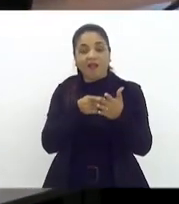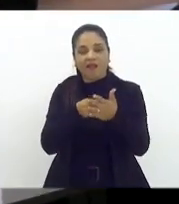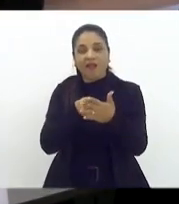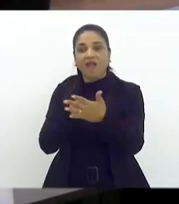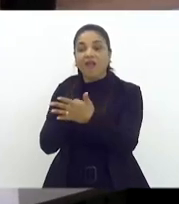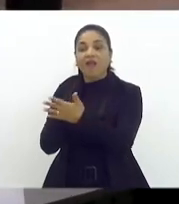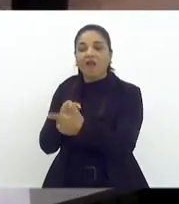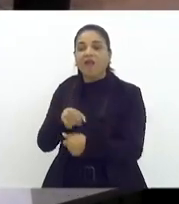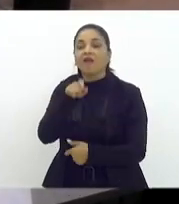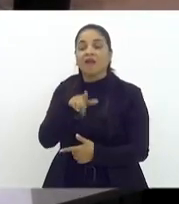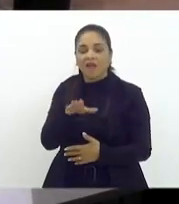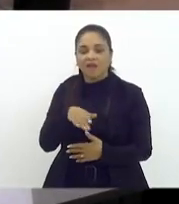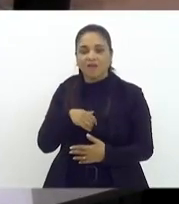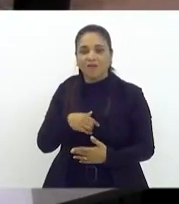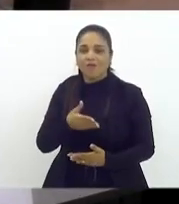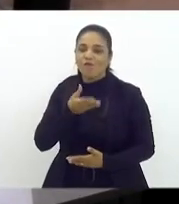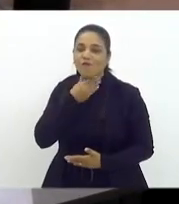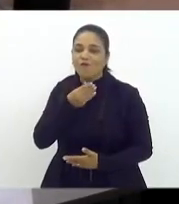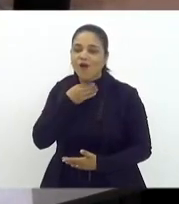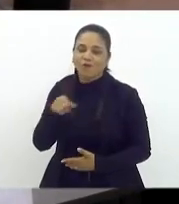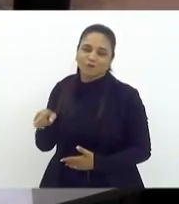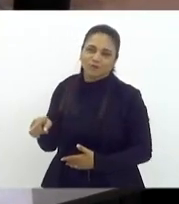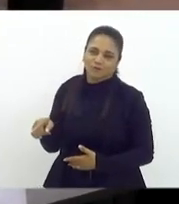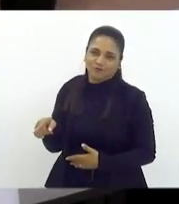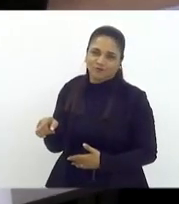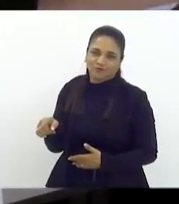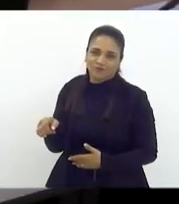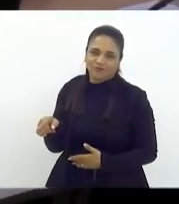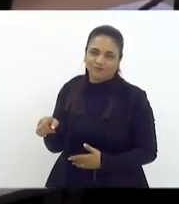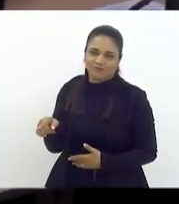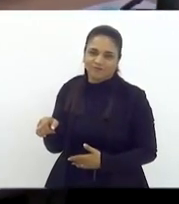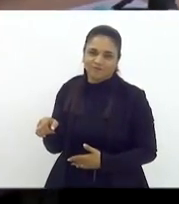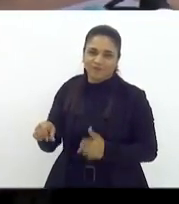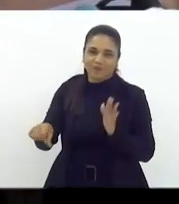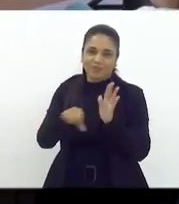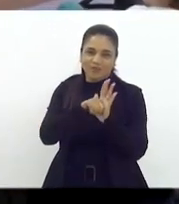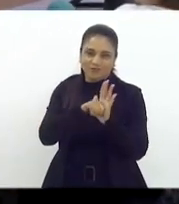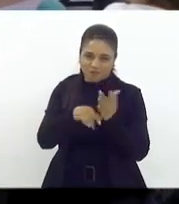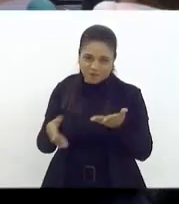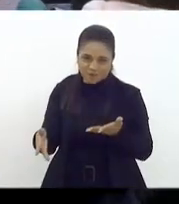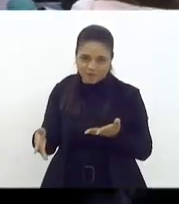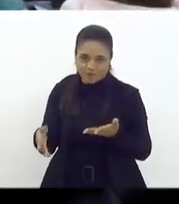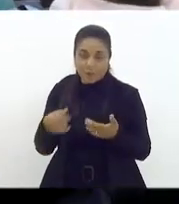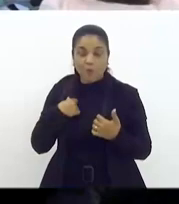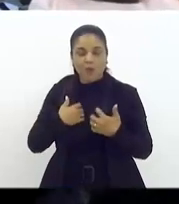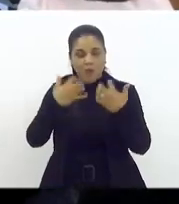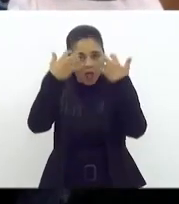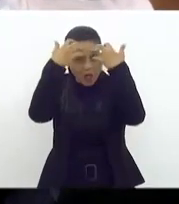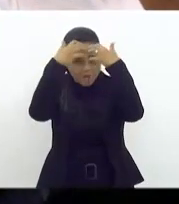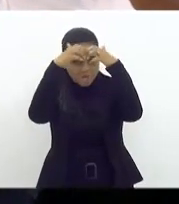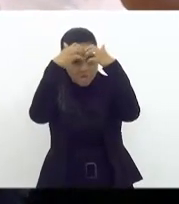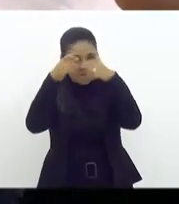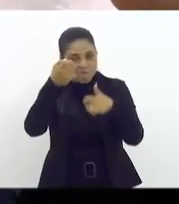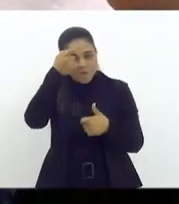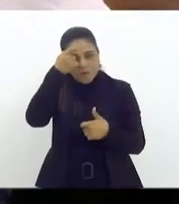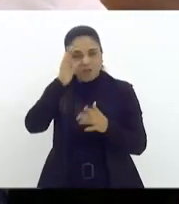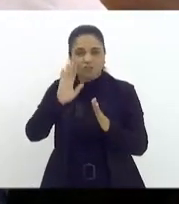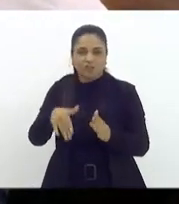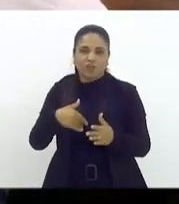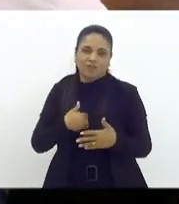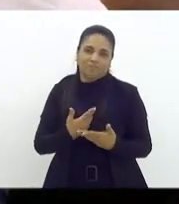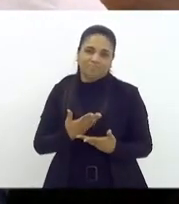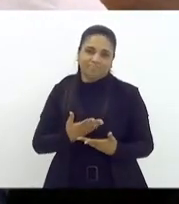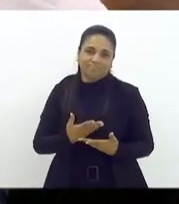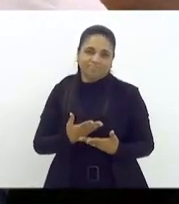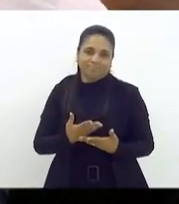que ela falsamente o que ela já tinha apontado que tu tinha sido contaminada a memória dela é nesse nível que eu estou falando